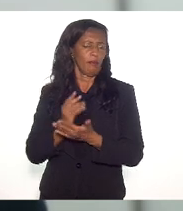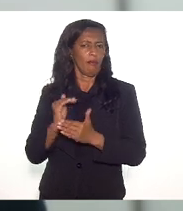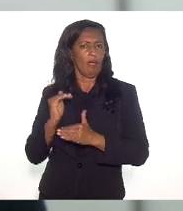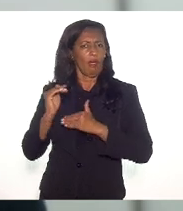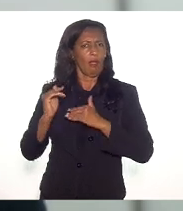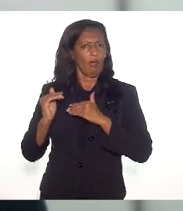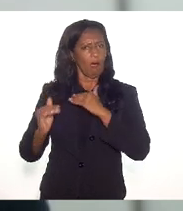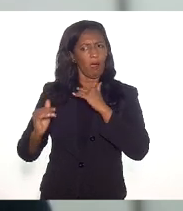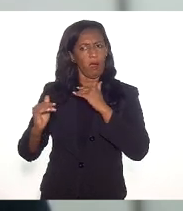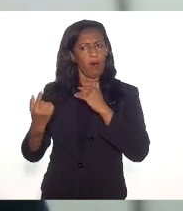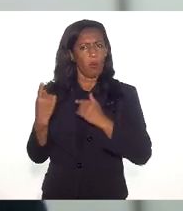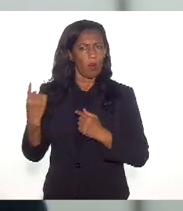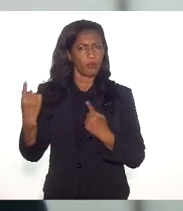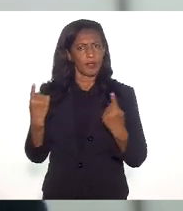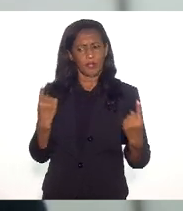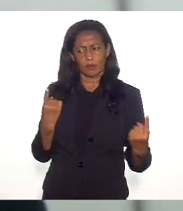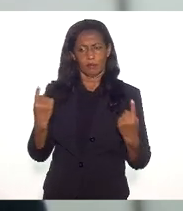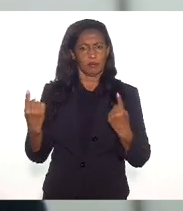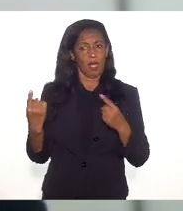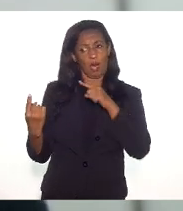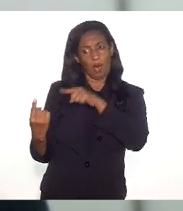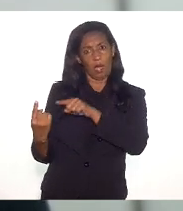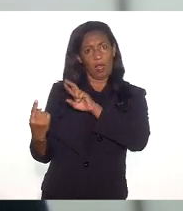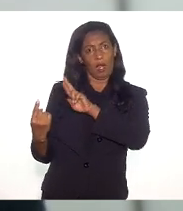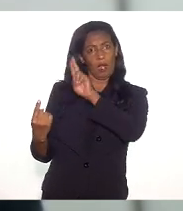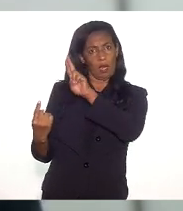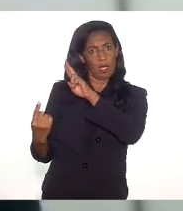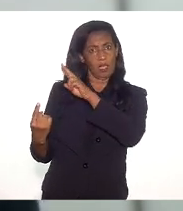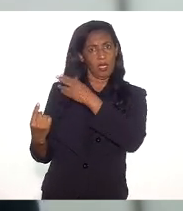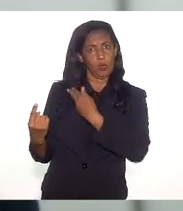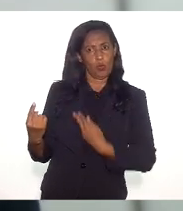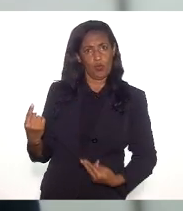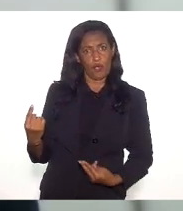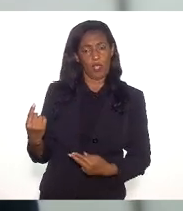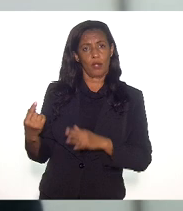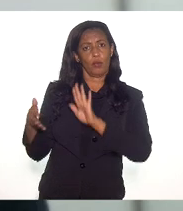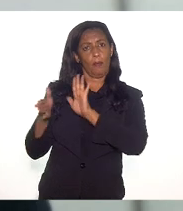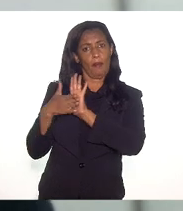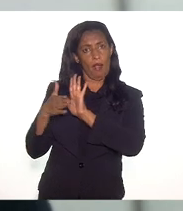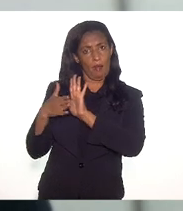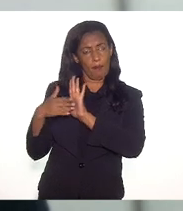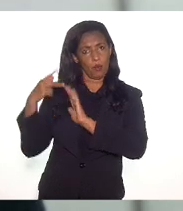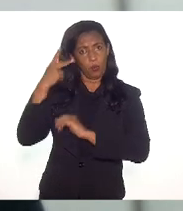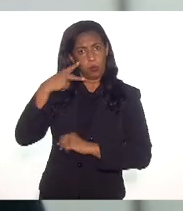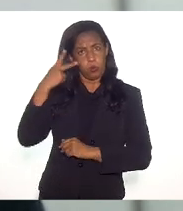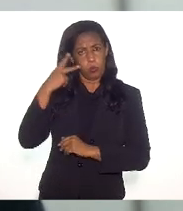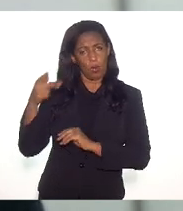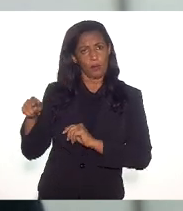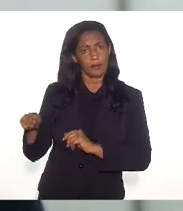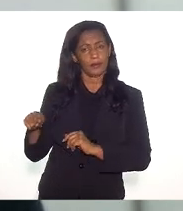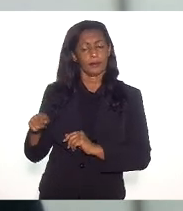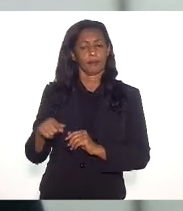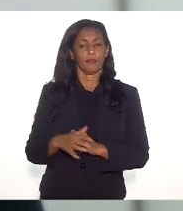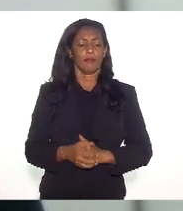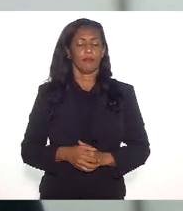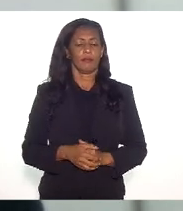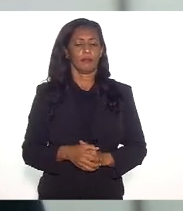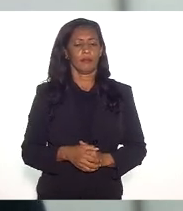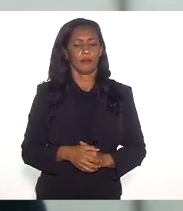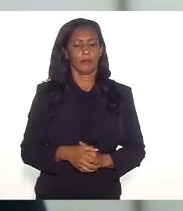alternando representantes do governo, do parlamento e das